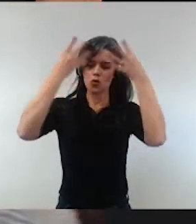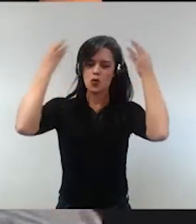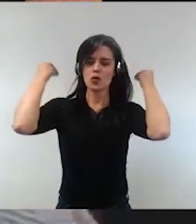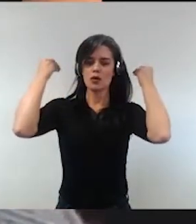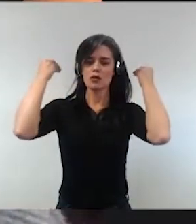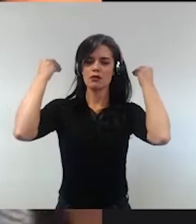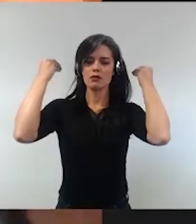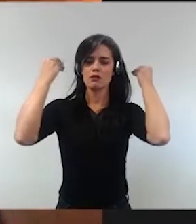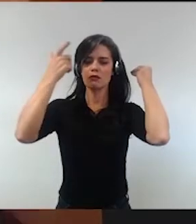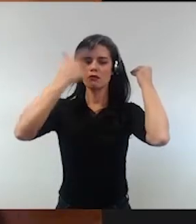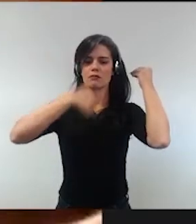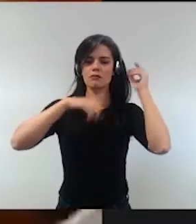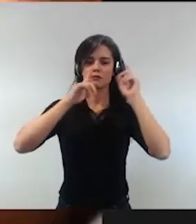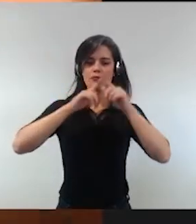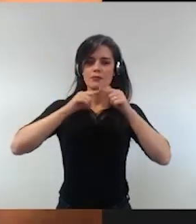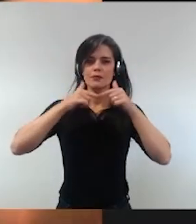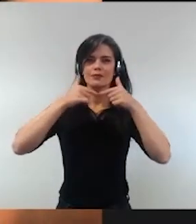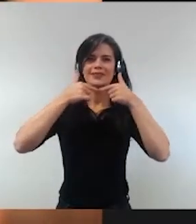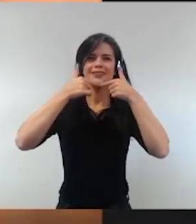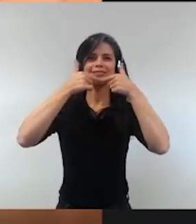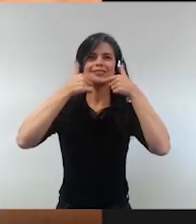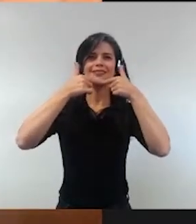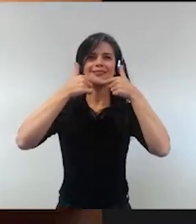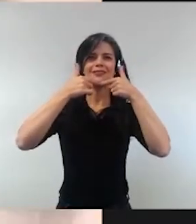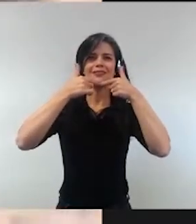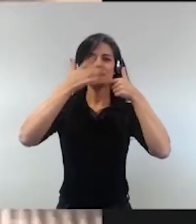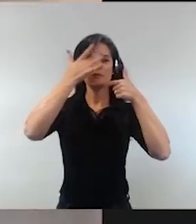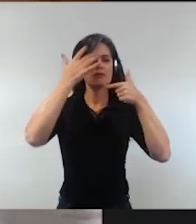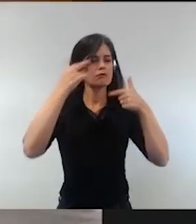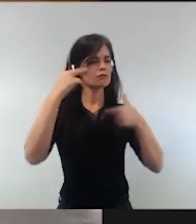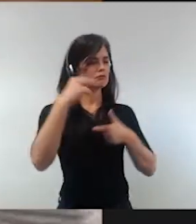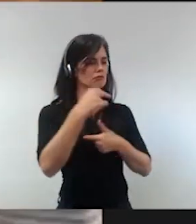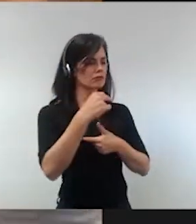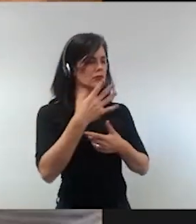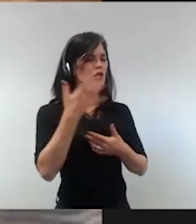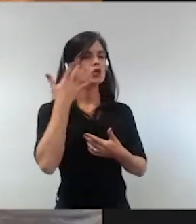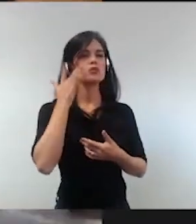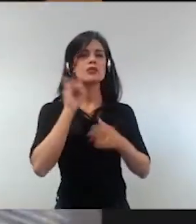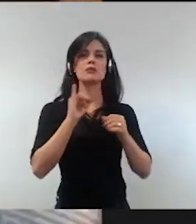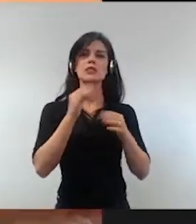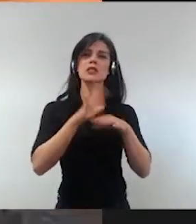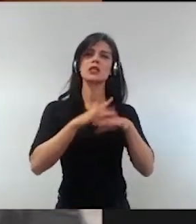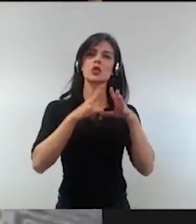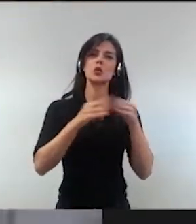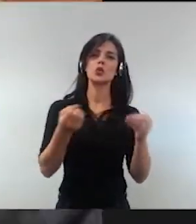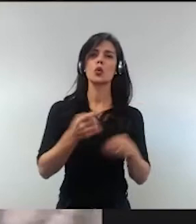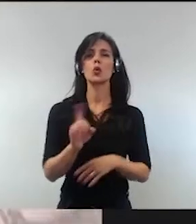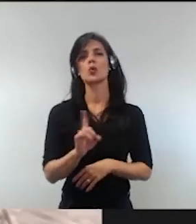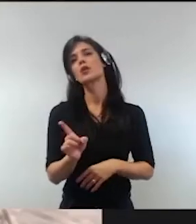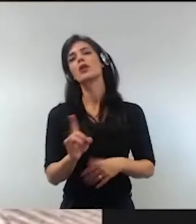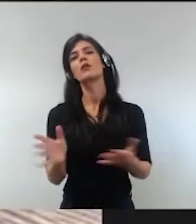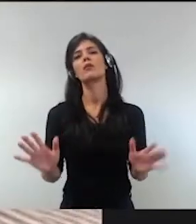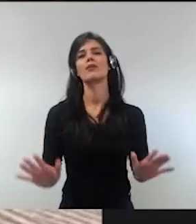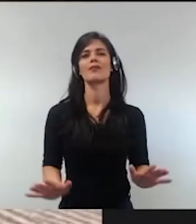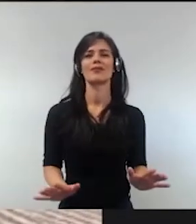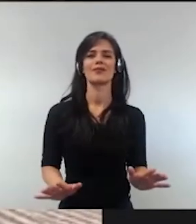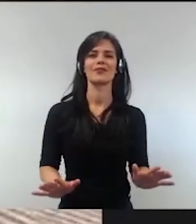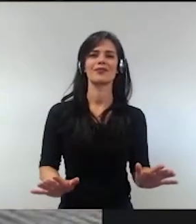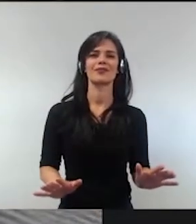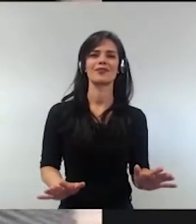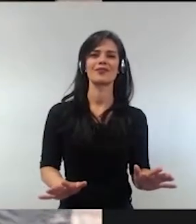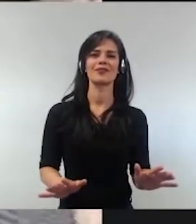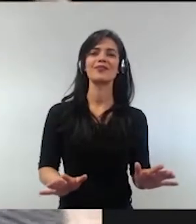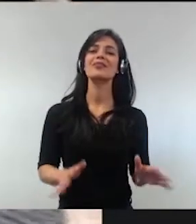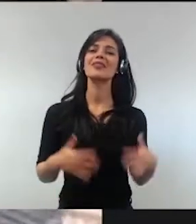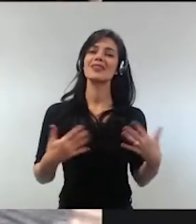um pouco disso que a arte é capaz de mostrar, e que no direito a gente passa por cima disso. É tão